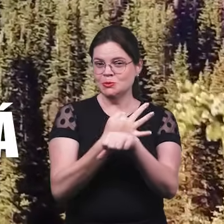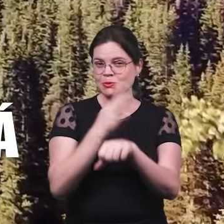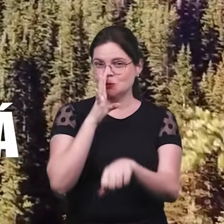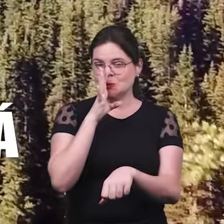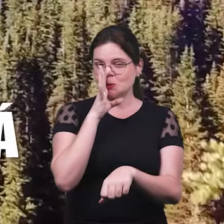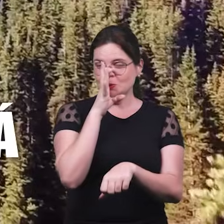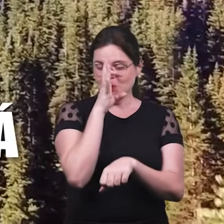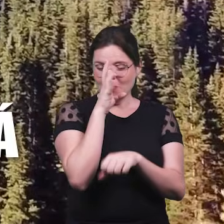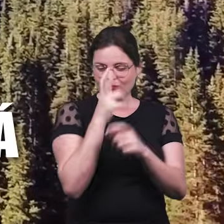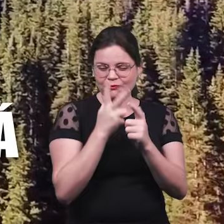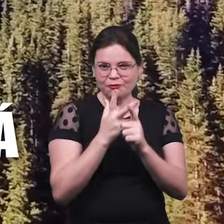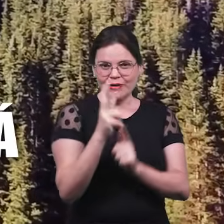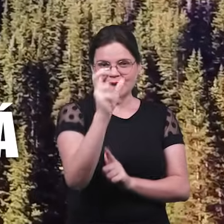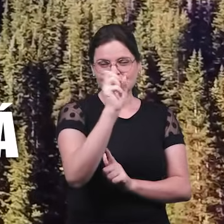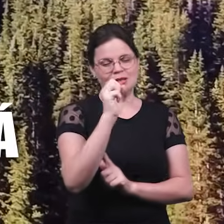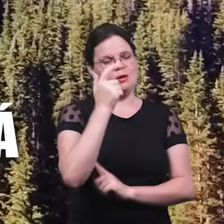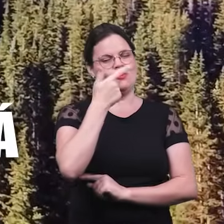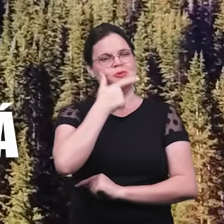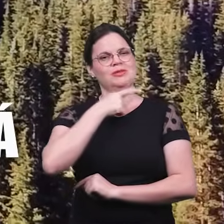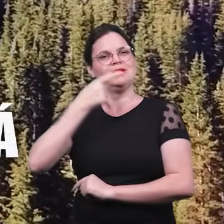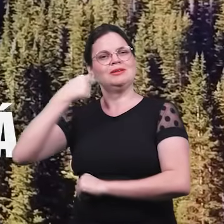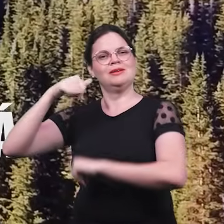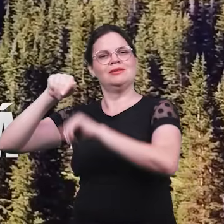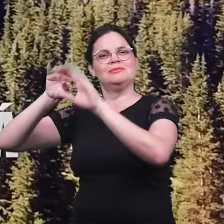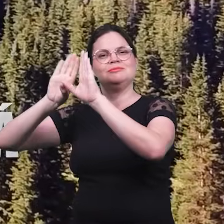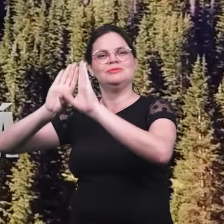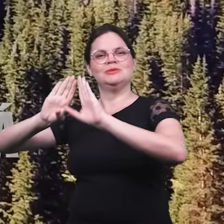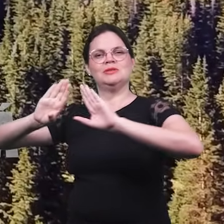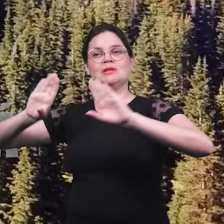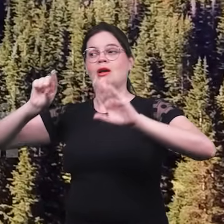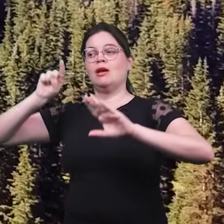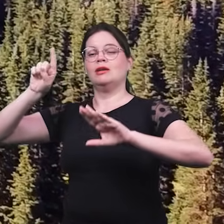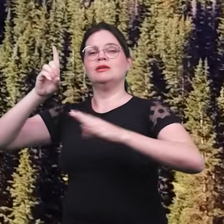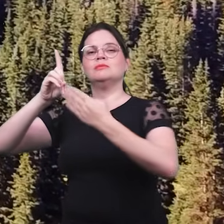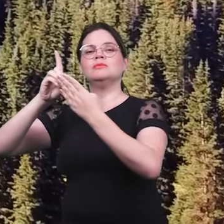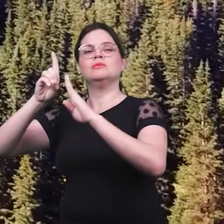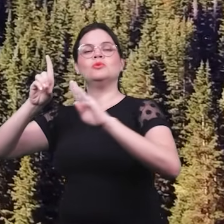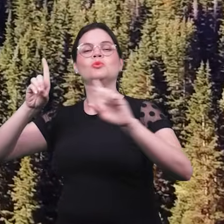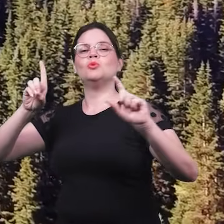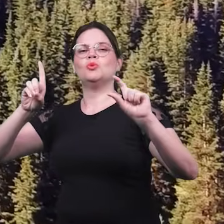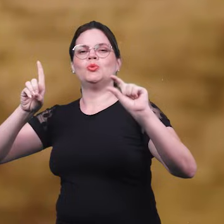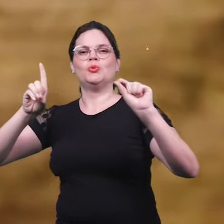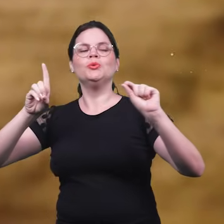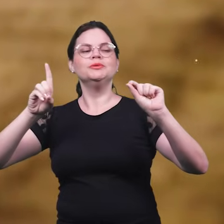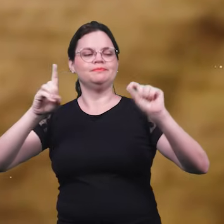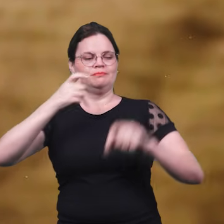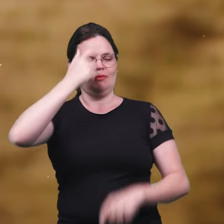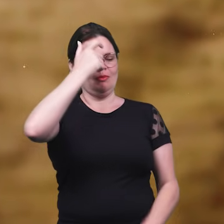Cristo voltará, quem vencer tudo herdará.